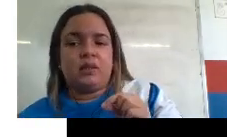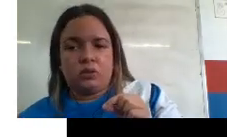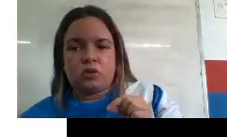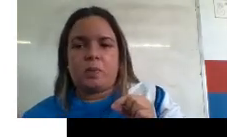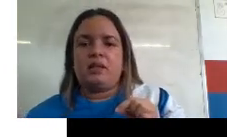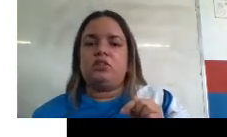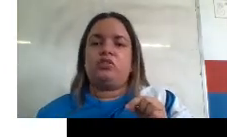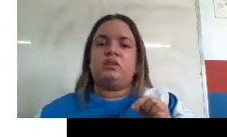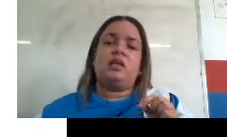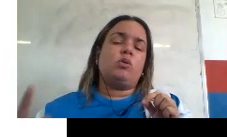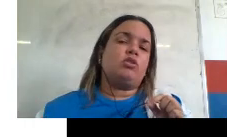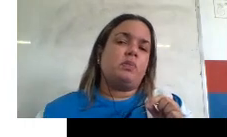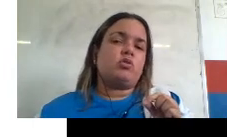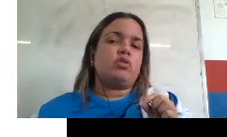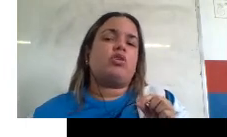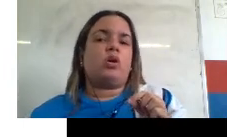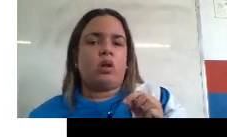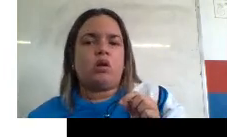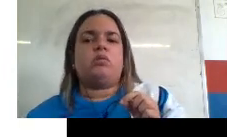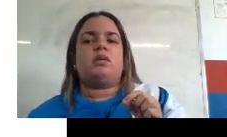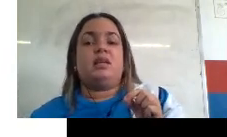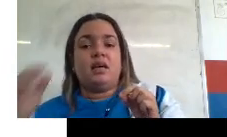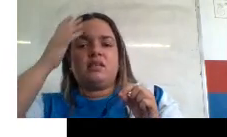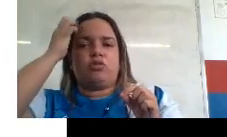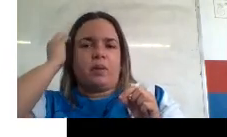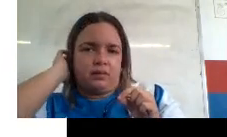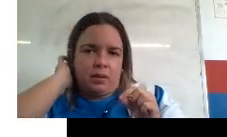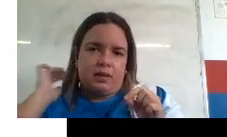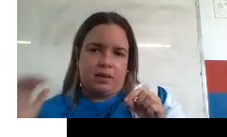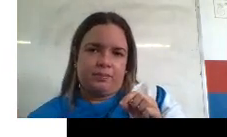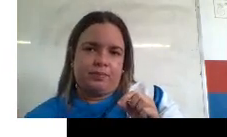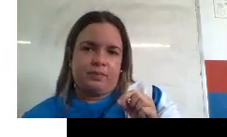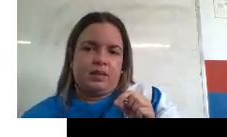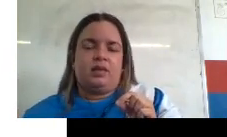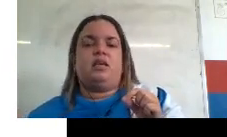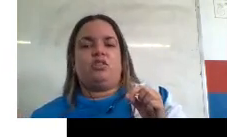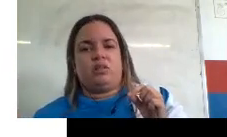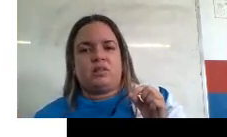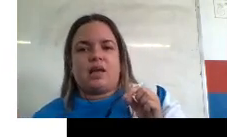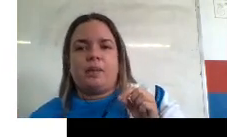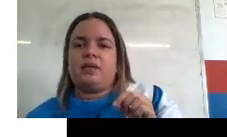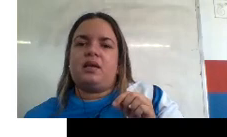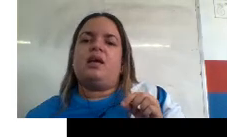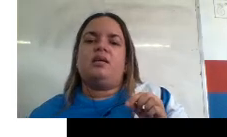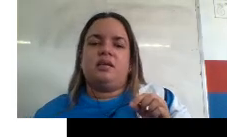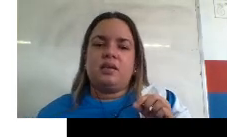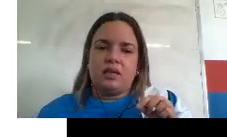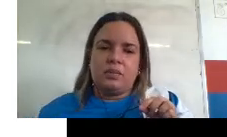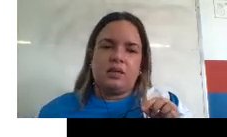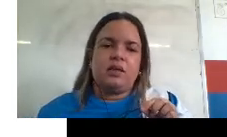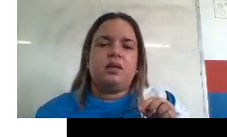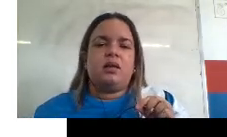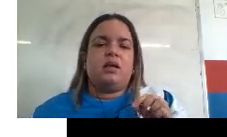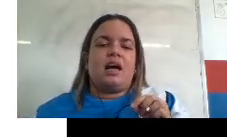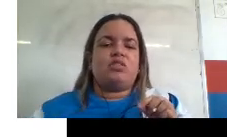inclusive aqui no nosso país, tem algumas pessoas que colocam crianças para trabalhar. E a gente sabe que é